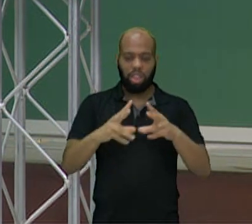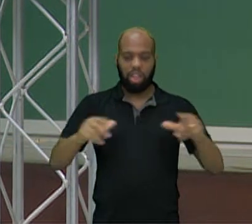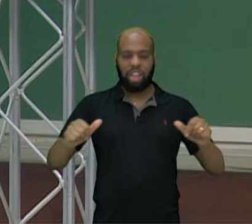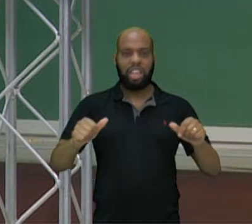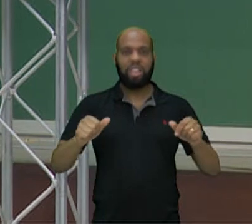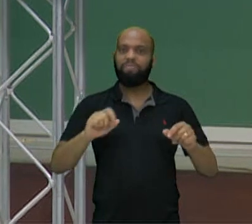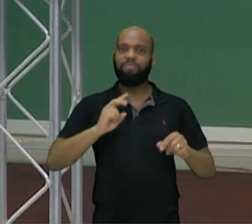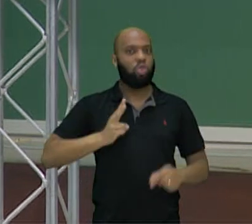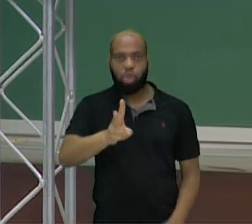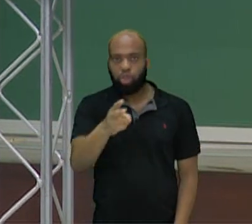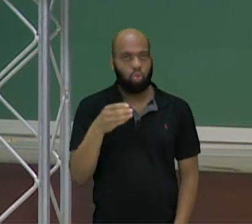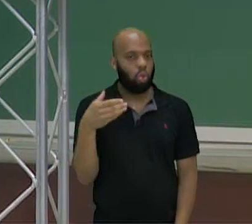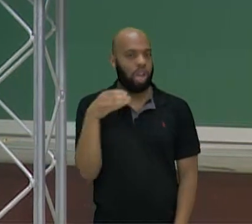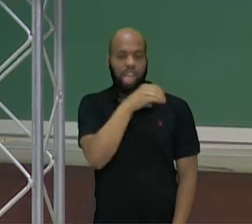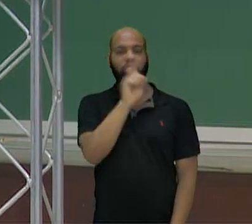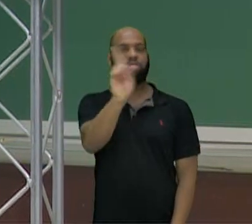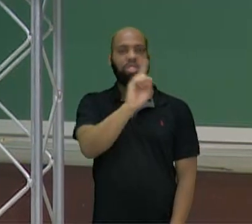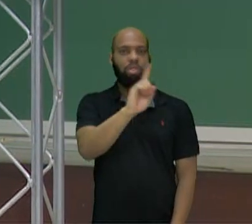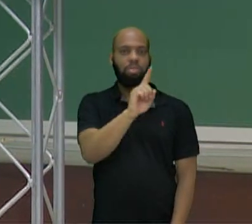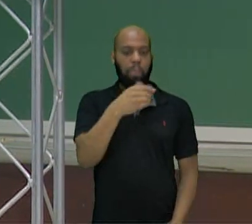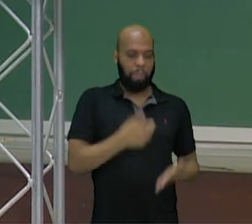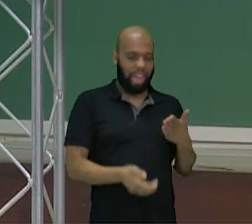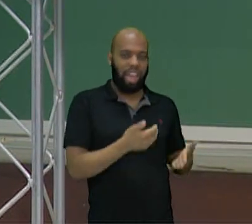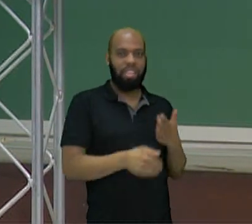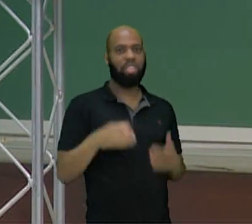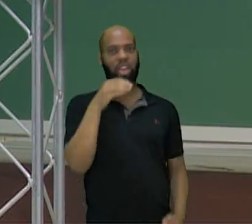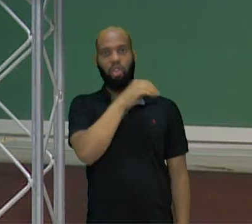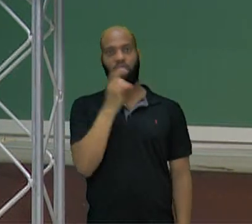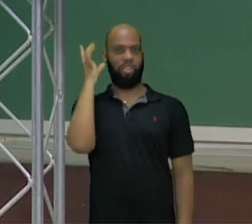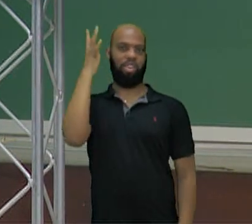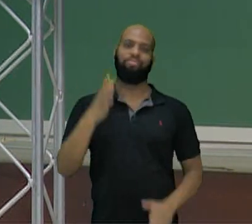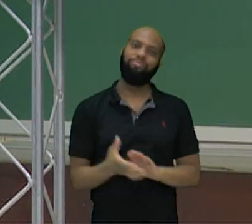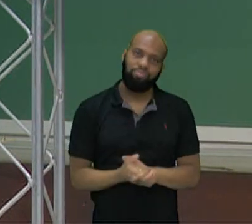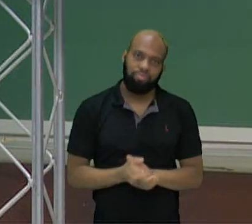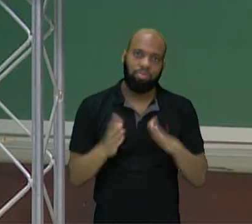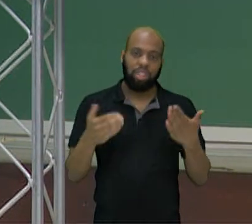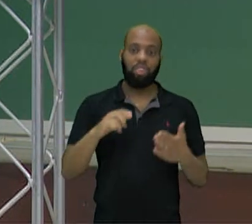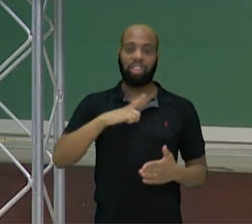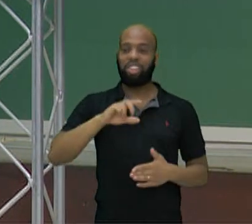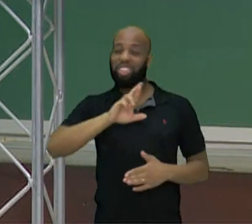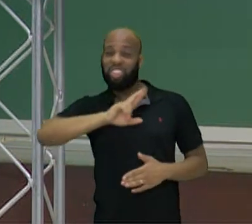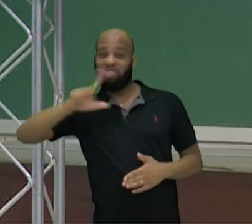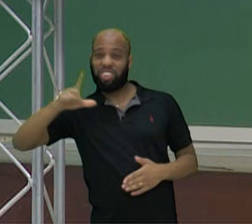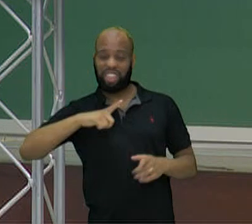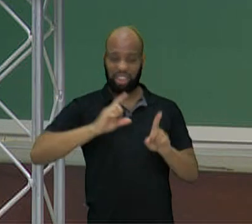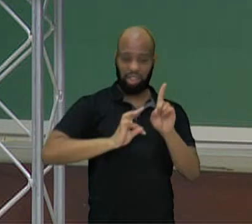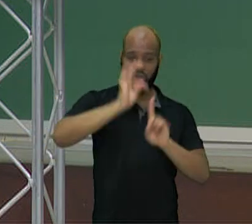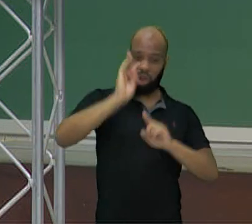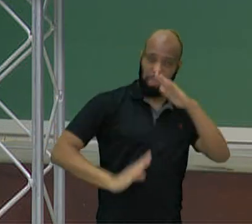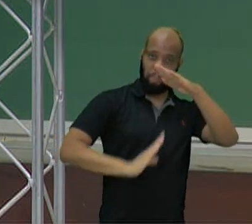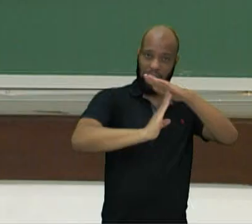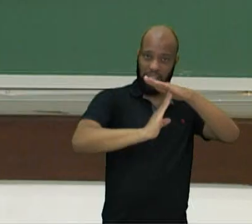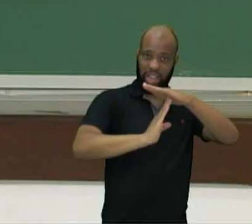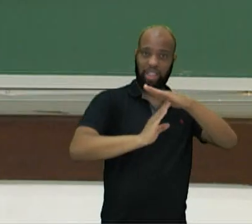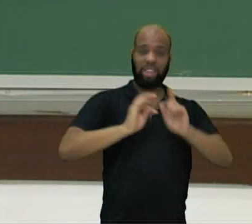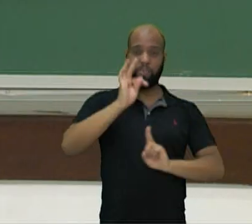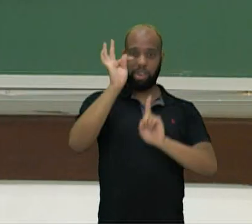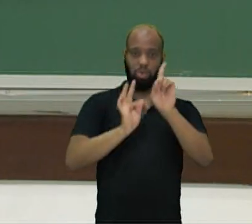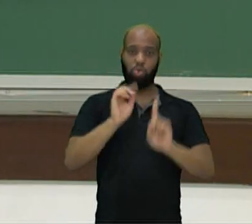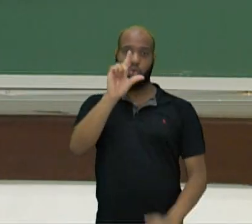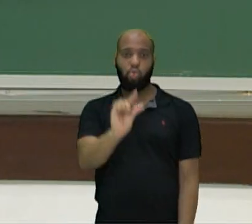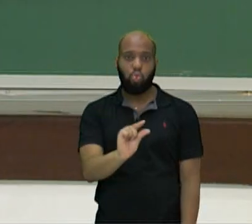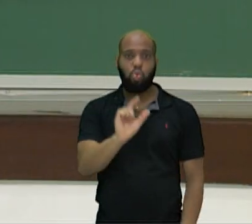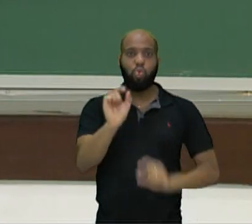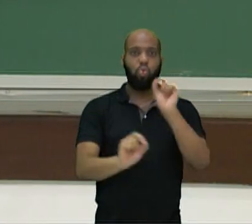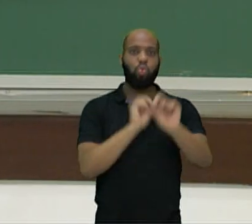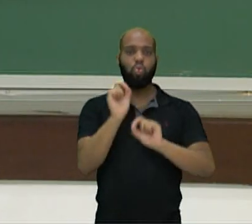calor. Ela perdeu aquele calor. Essa diferença entre a temperatura máxima e a temperatura mínima, nós